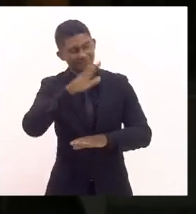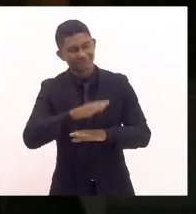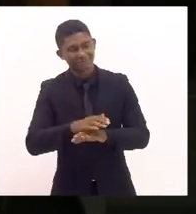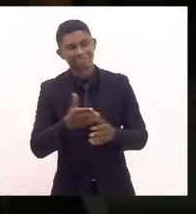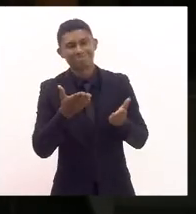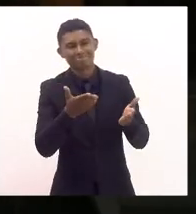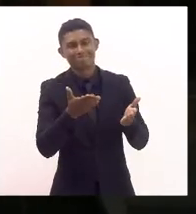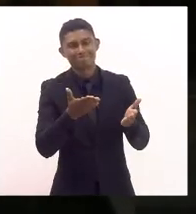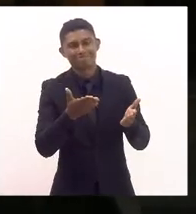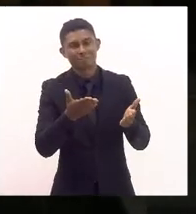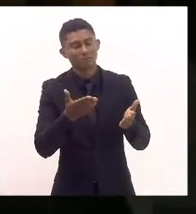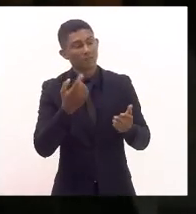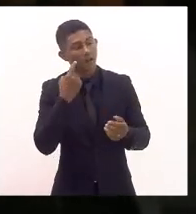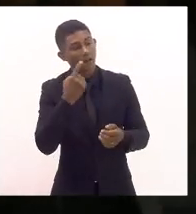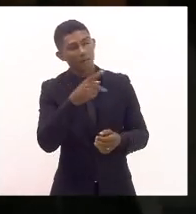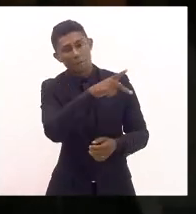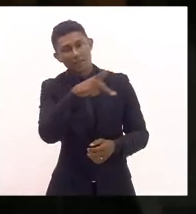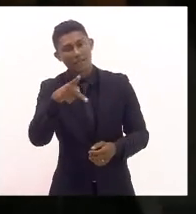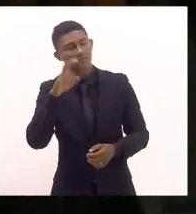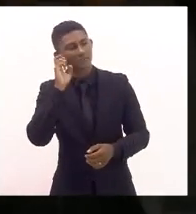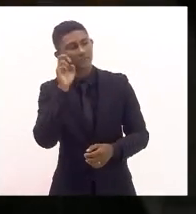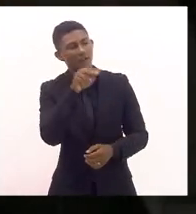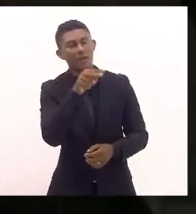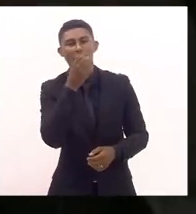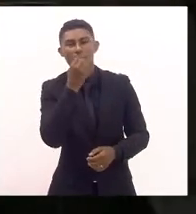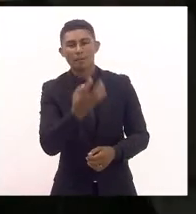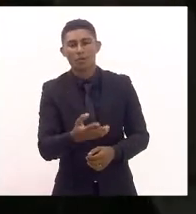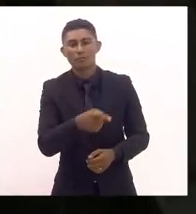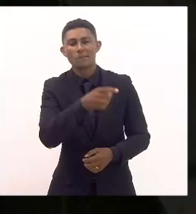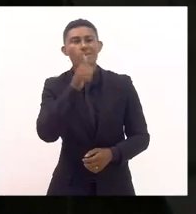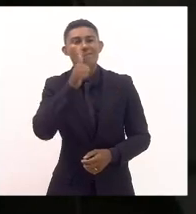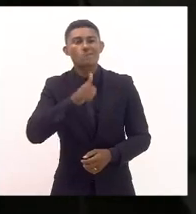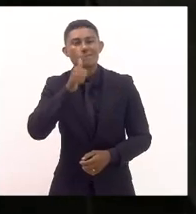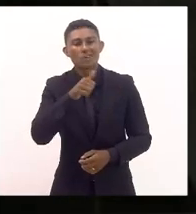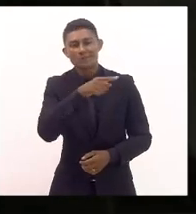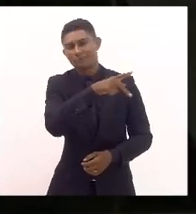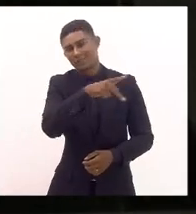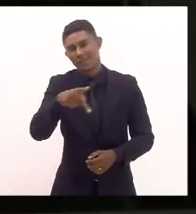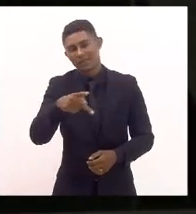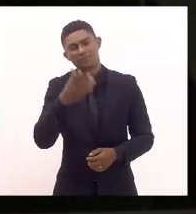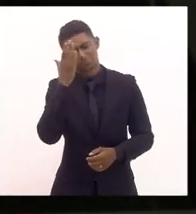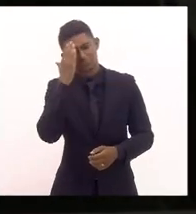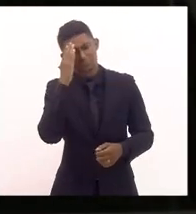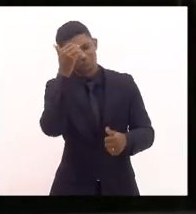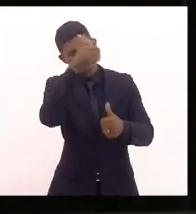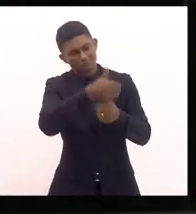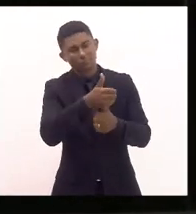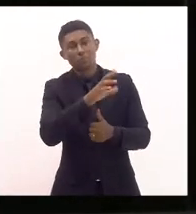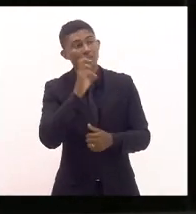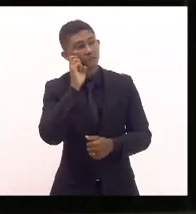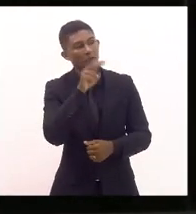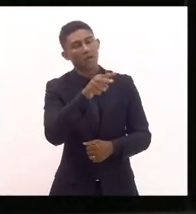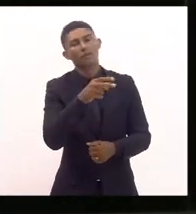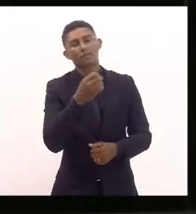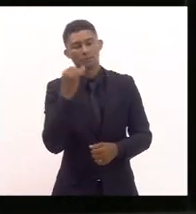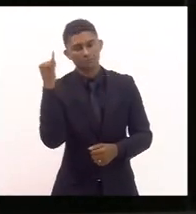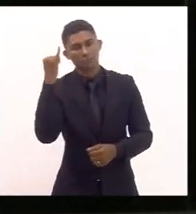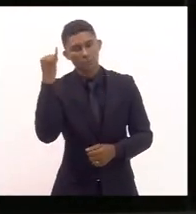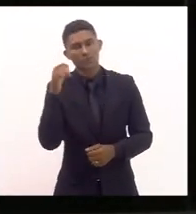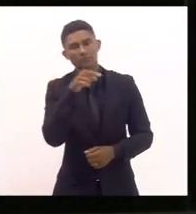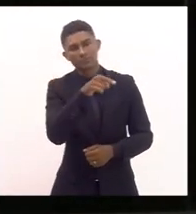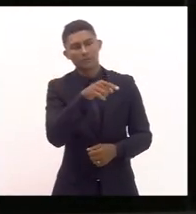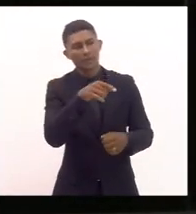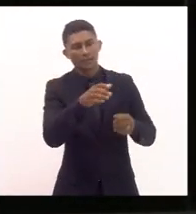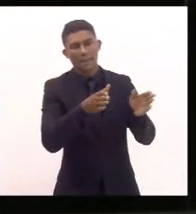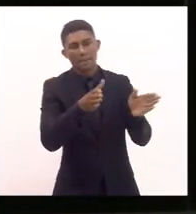sempre muito bom ver lá aí ver as mulheres presidindo ainda que interinamente é tanto a sessão